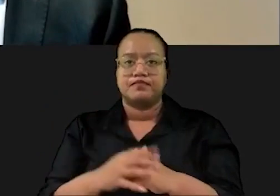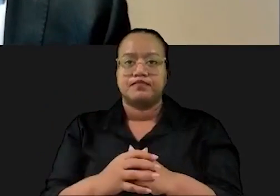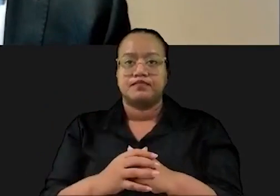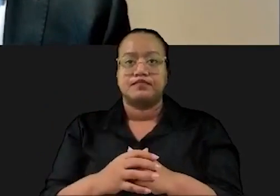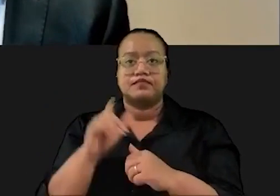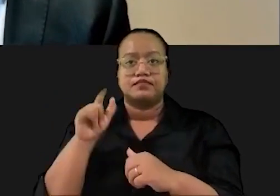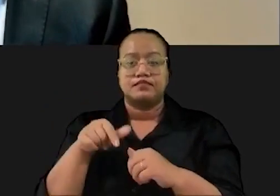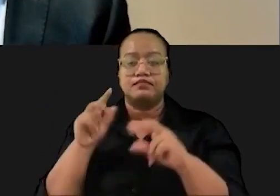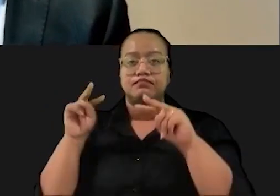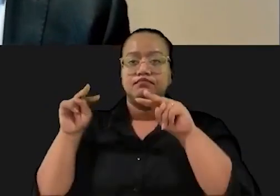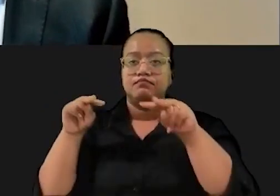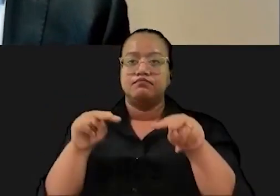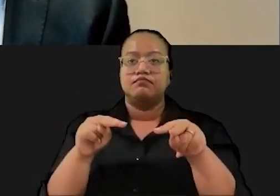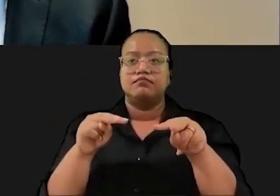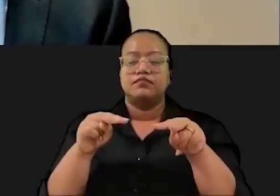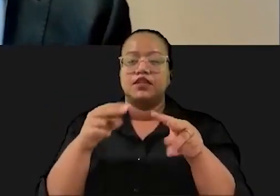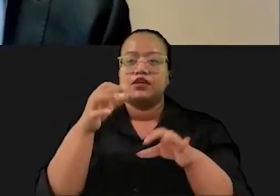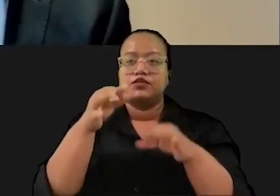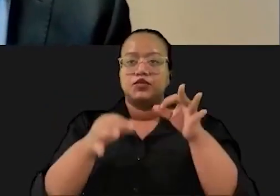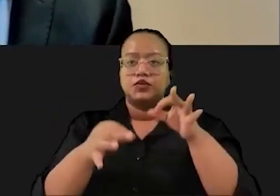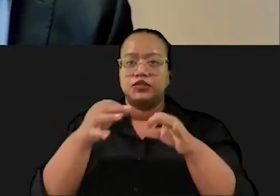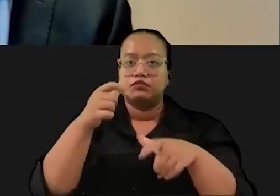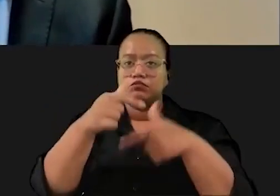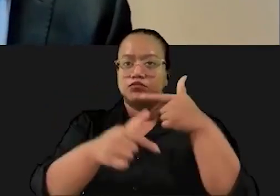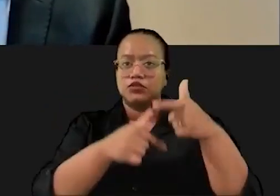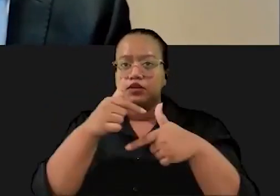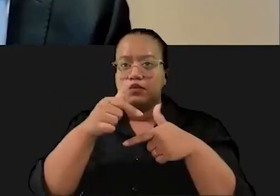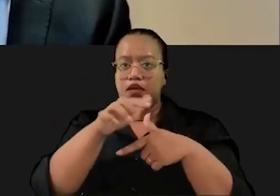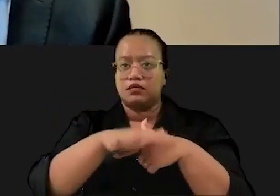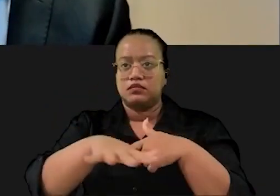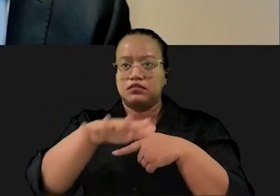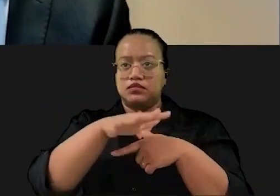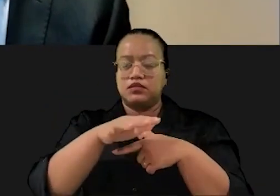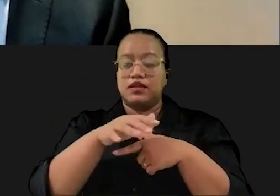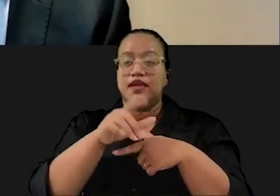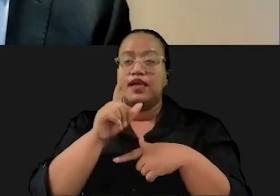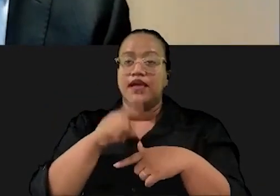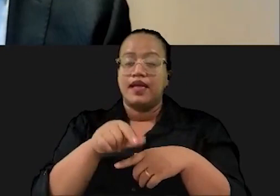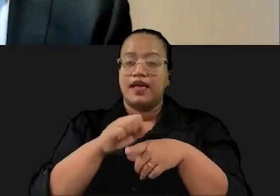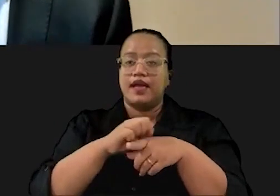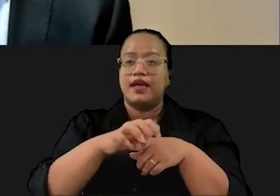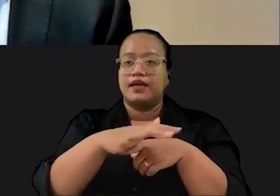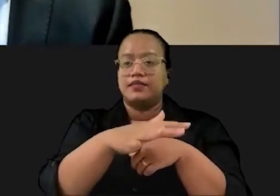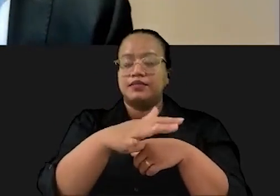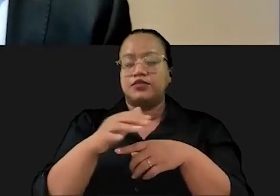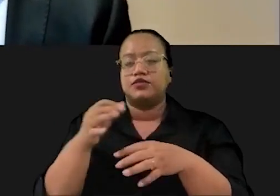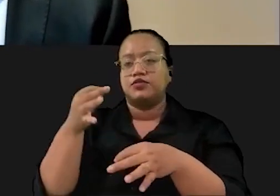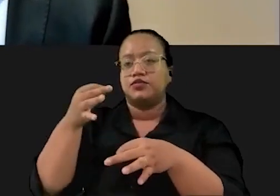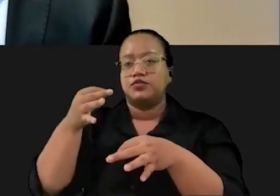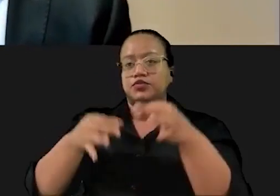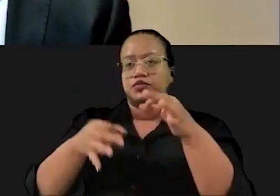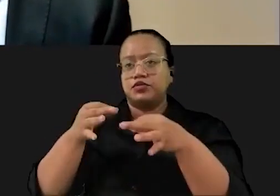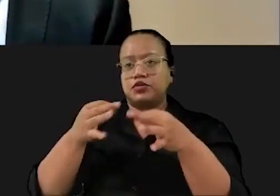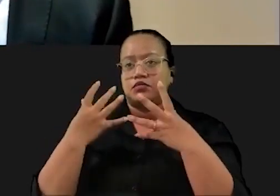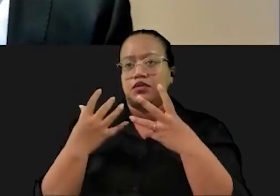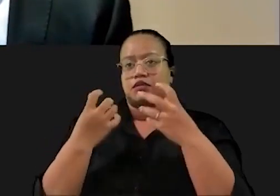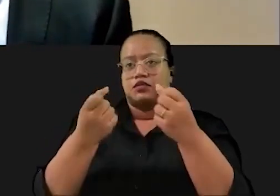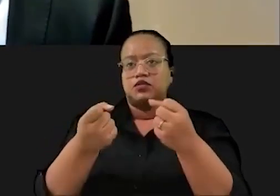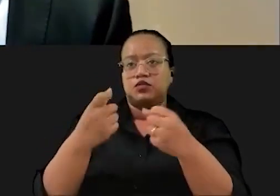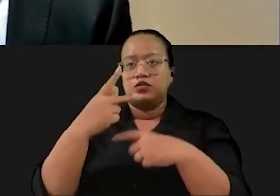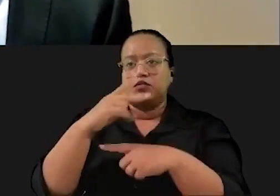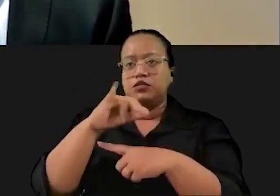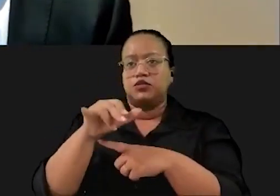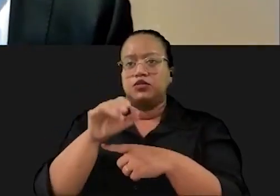é um ramo do judiciário que adotou o PJE de ponta a ponta, até onde eu sei. Acho que nenhum tribunal deixou de adotar o PJE lá.